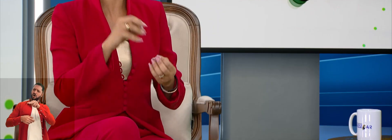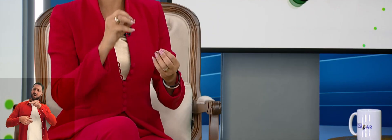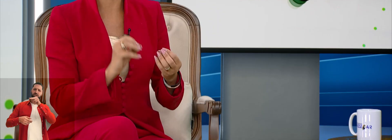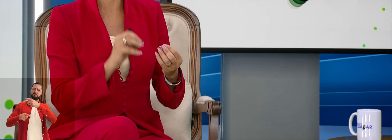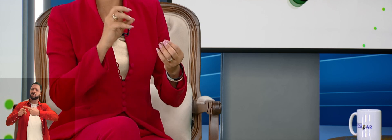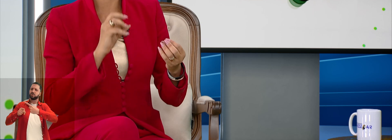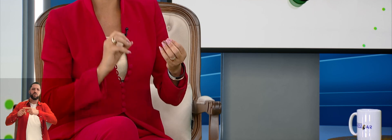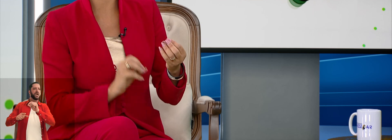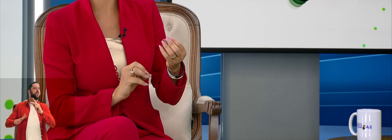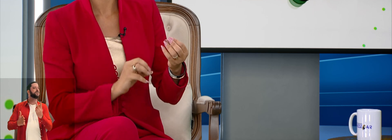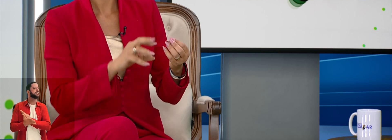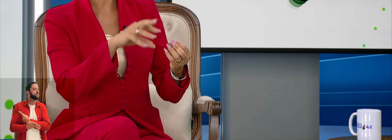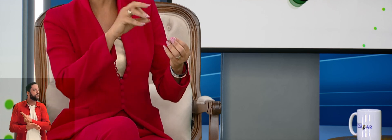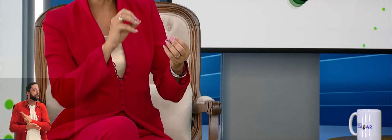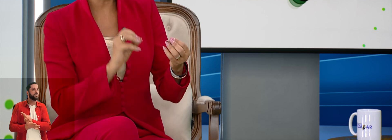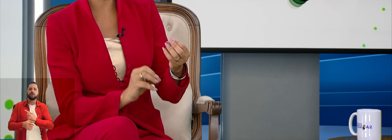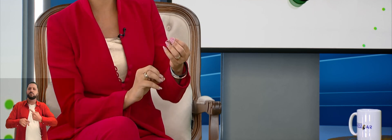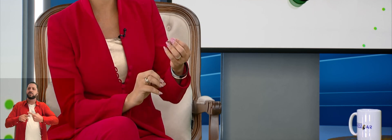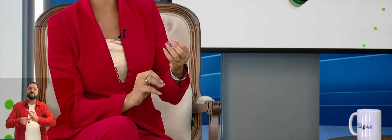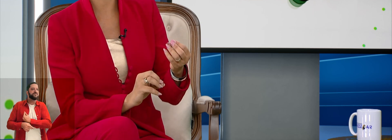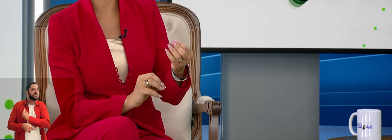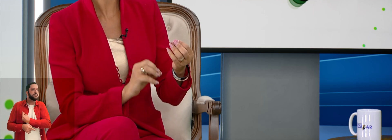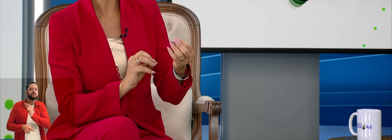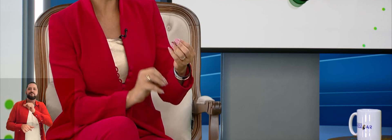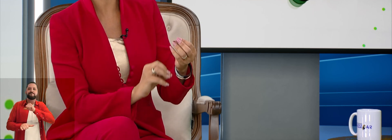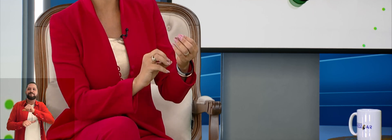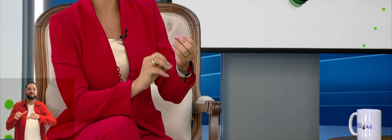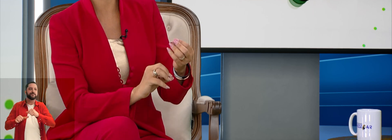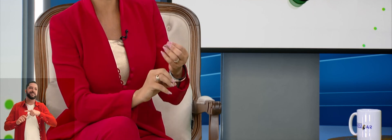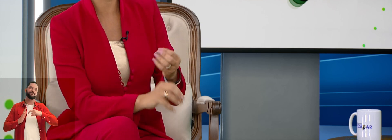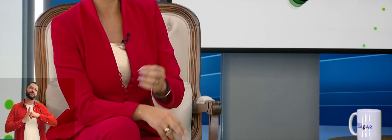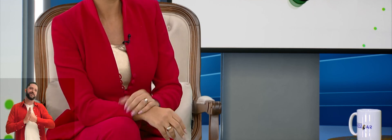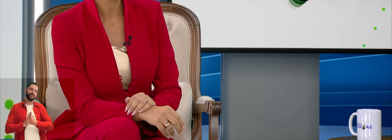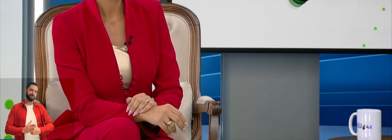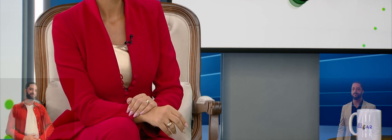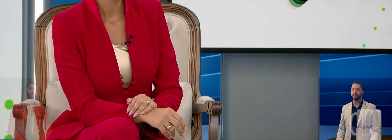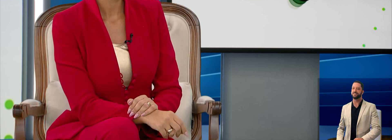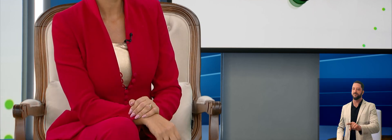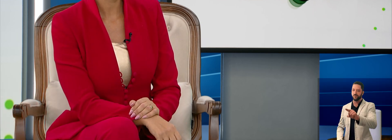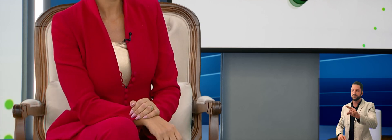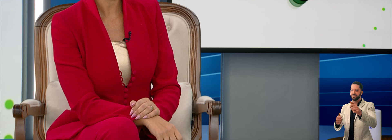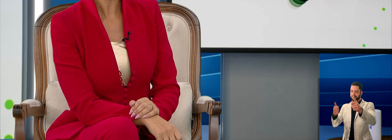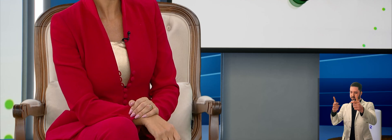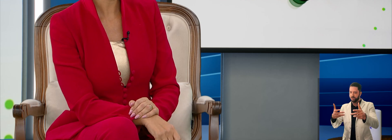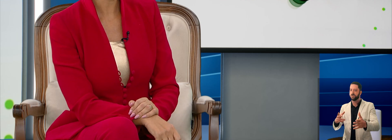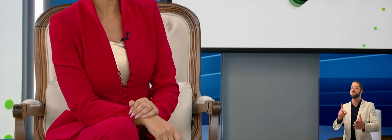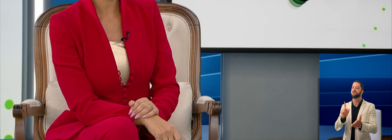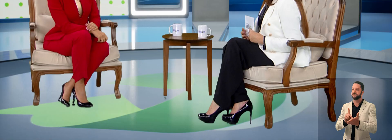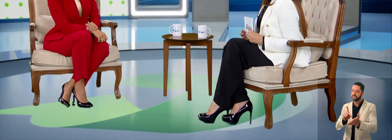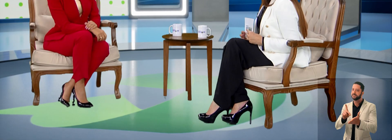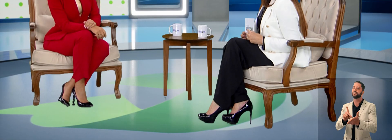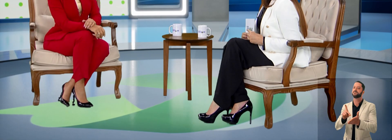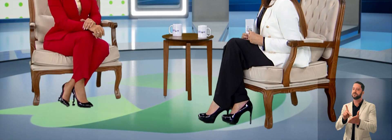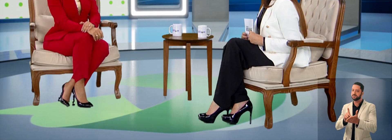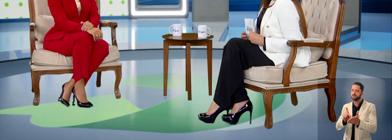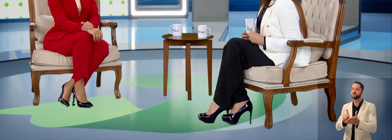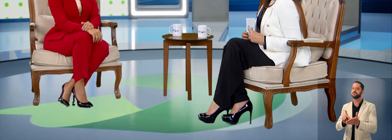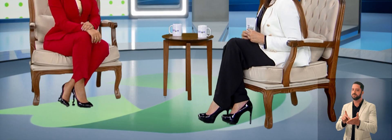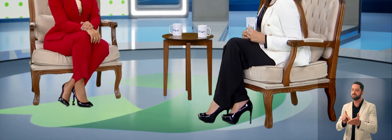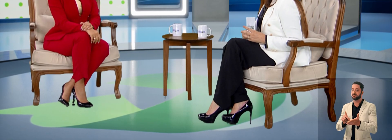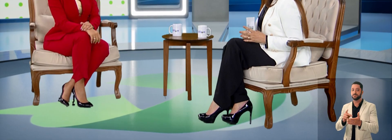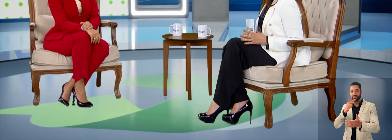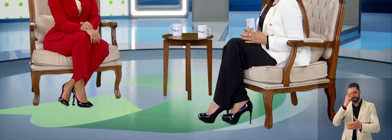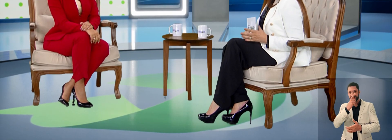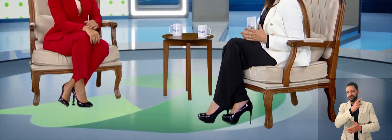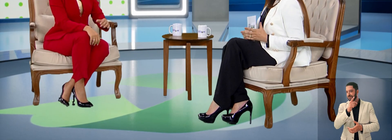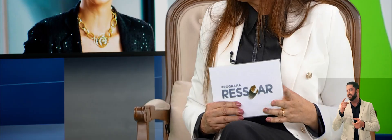entender o porquê e da onde vem. Da onde vem toda essa história? A partir de um bloqueio. E isso que você falou é tão verdade,